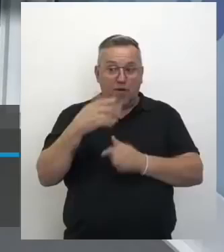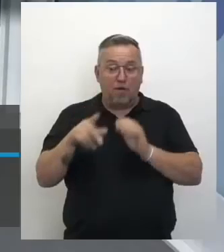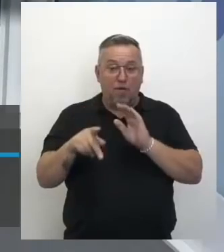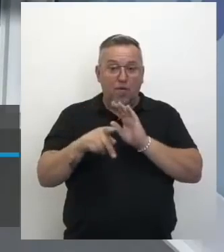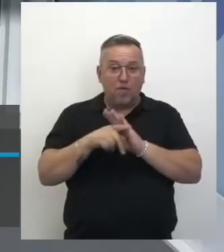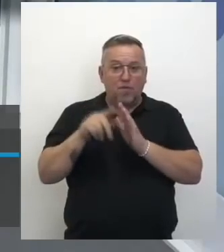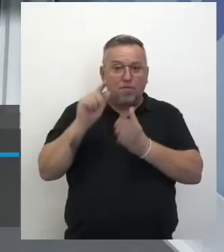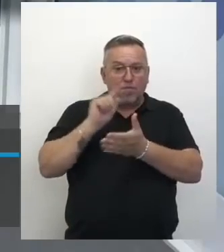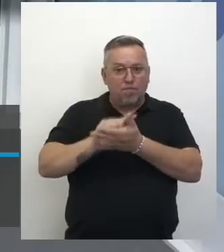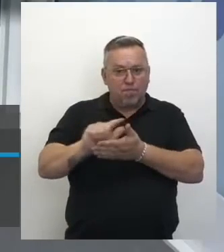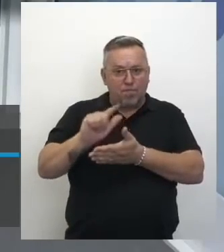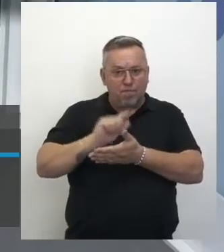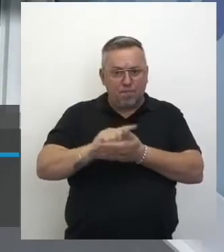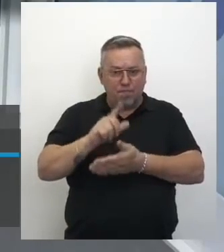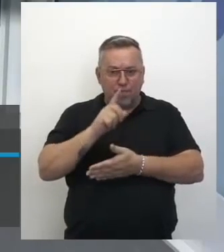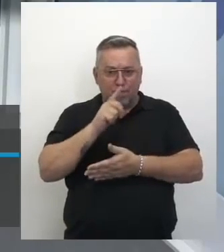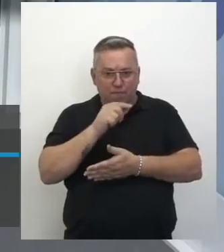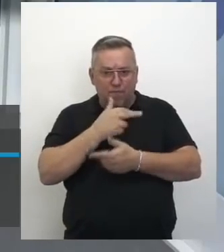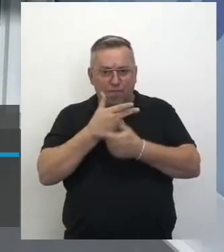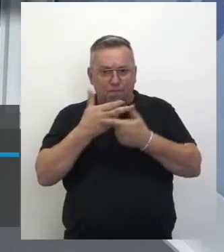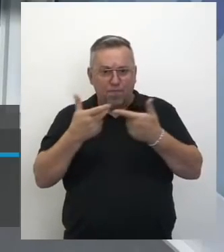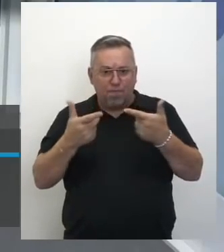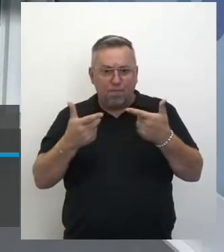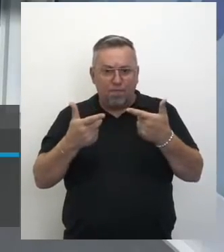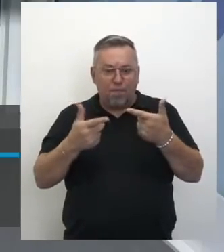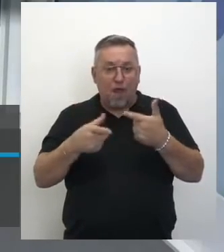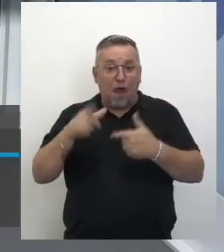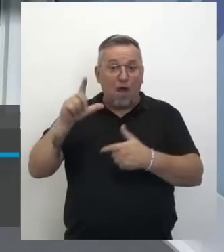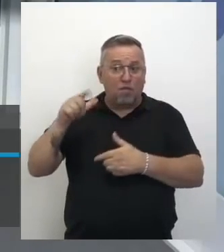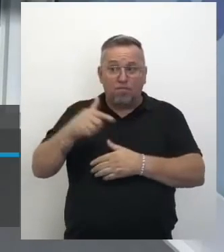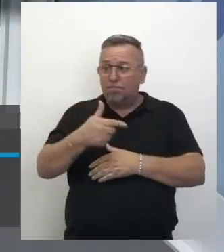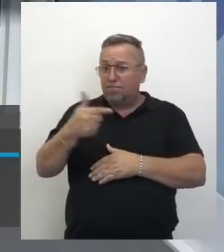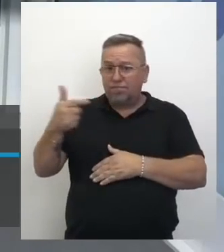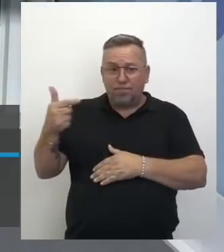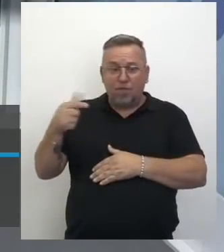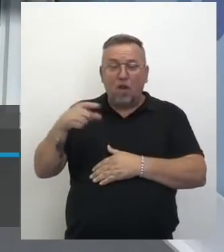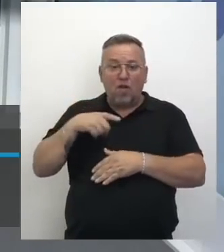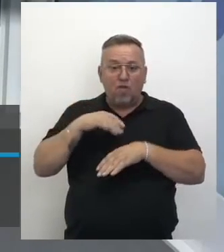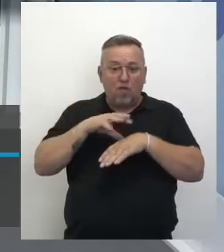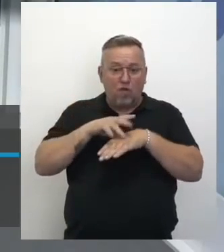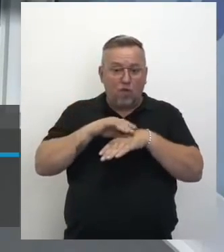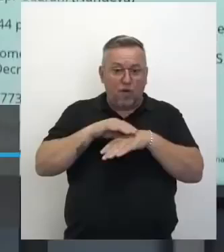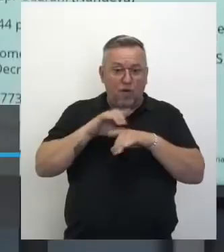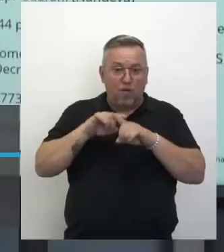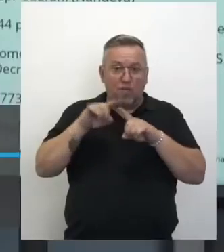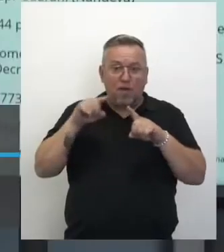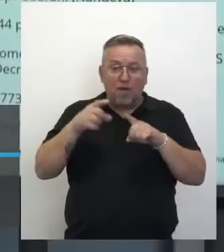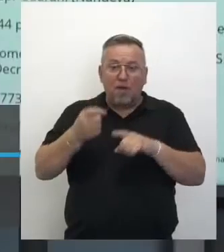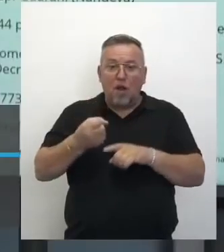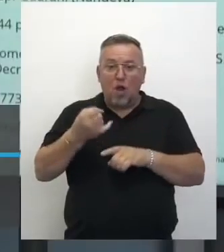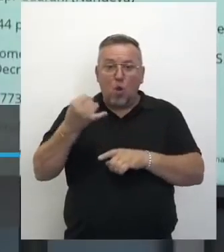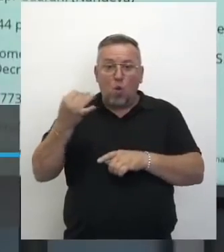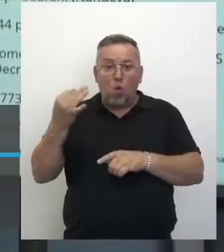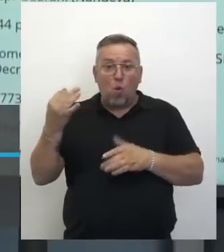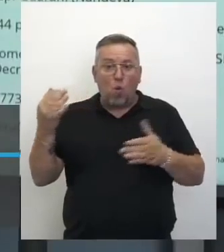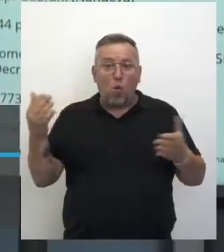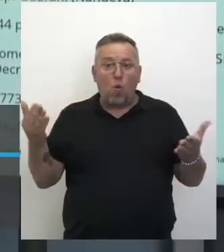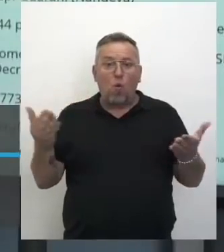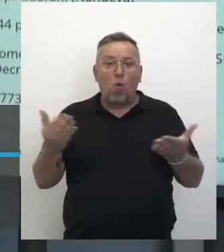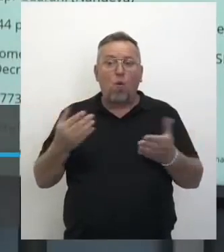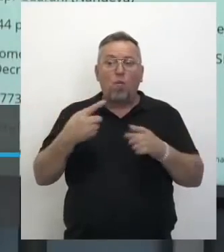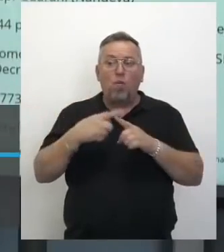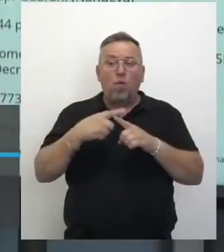saneamento básico por causa das doenças que estão sofrendo, antes não tinha isso, tinha as doenças, mas não nessa quantidade toda, porque ela